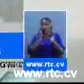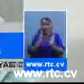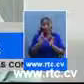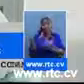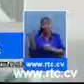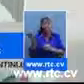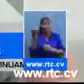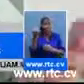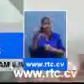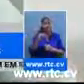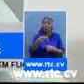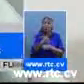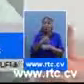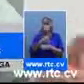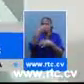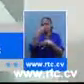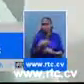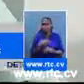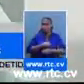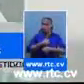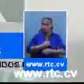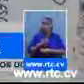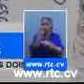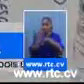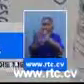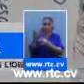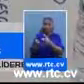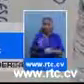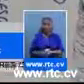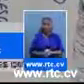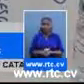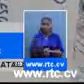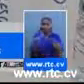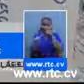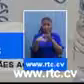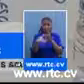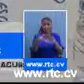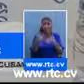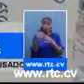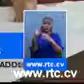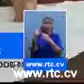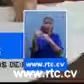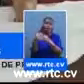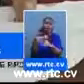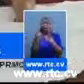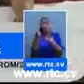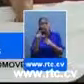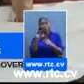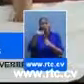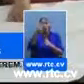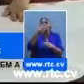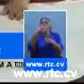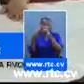ambiente e de ter trabalho digno e sustentável para as pessoas. Os participantes irão depois transmitir esses conceitos a